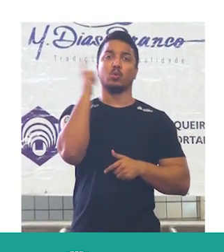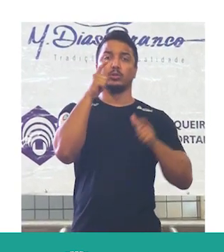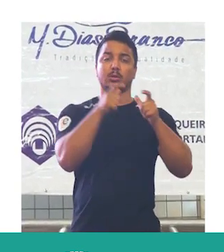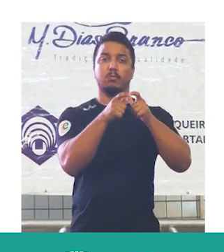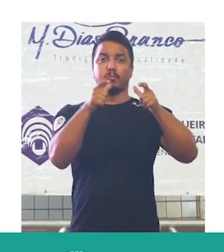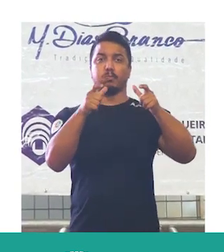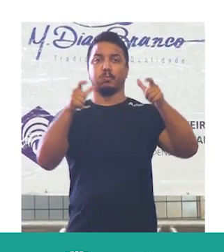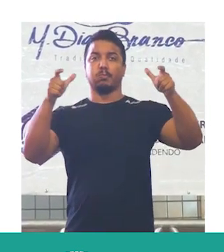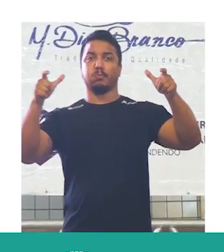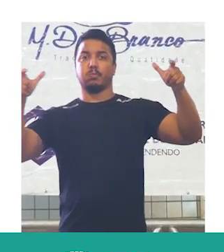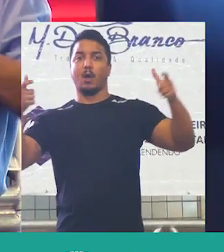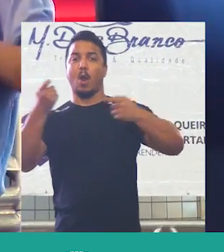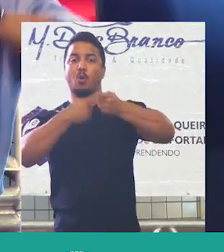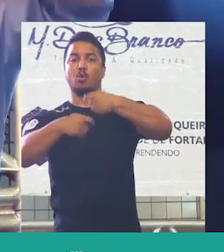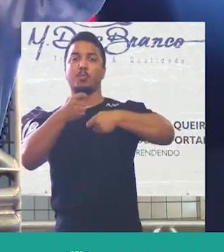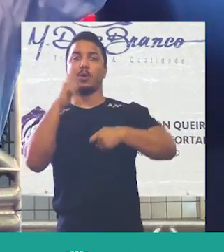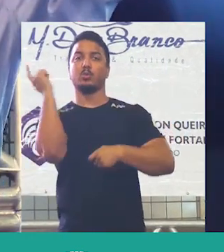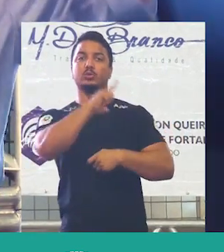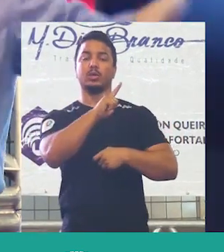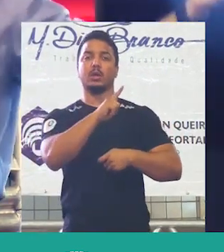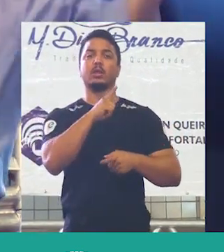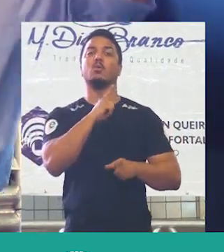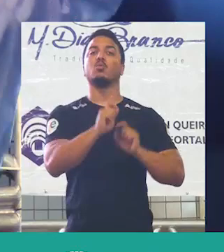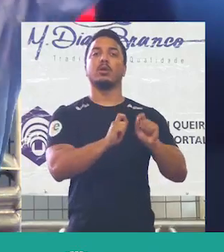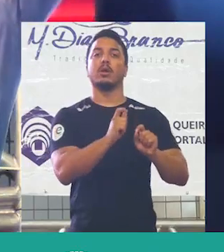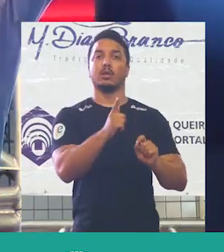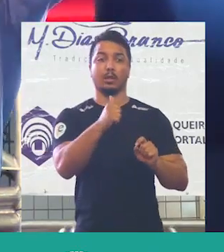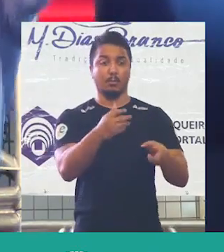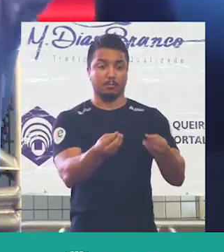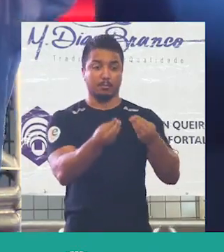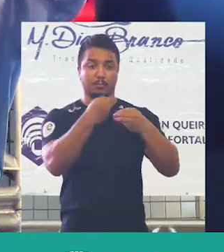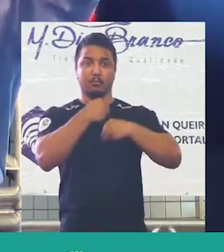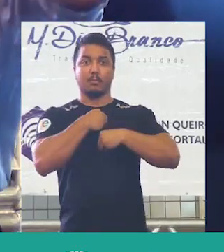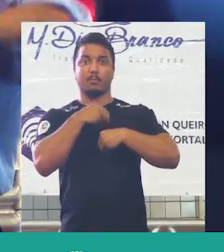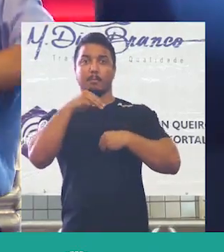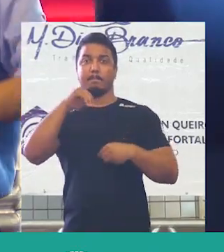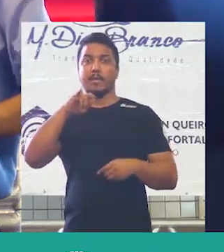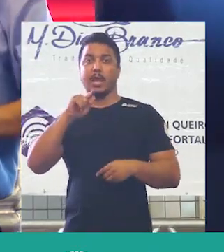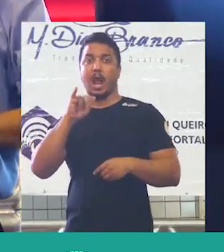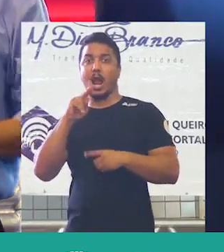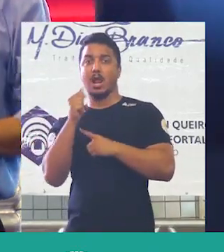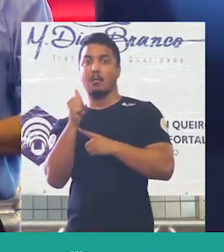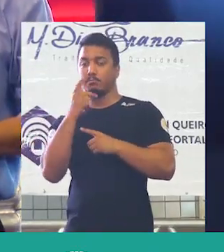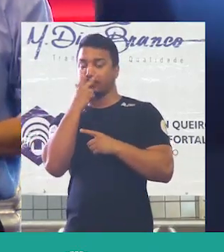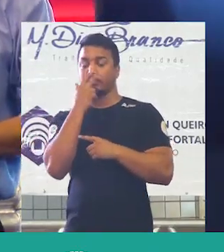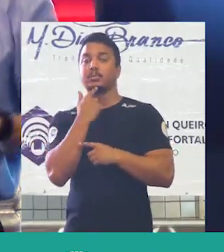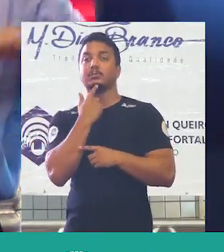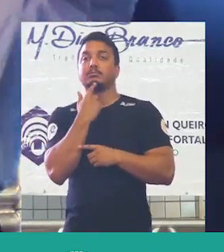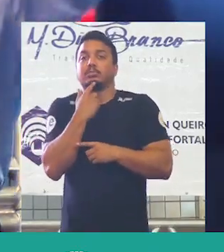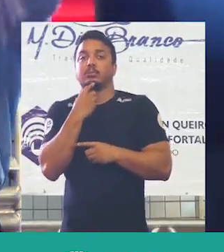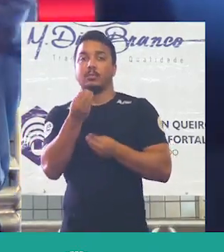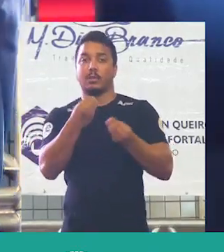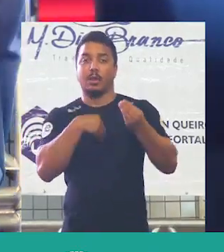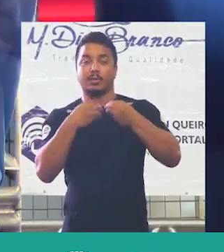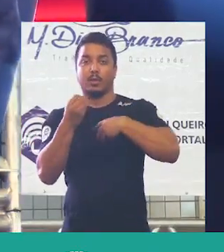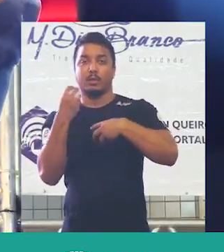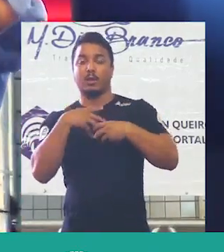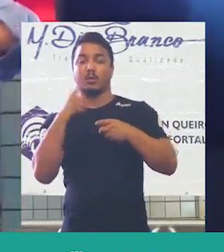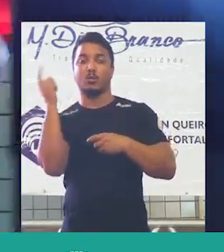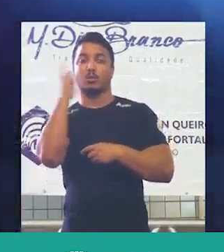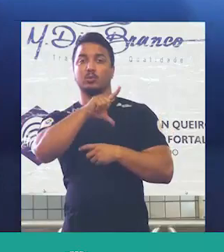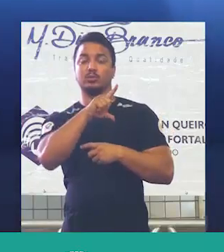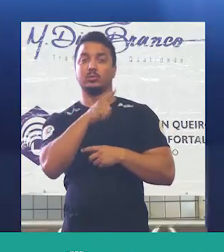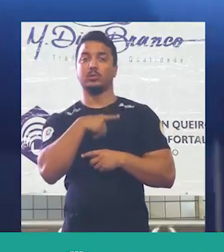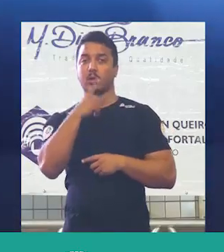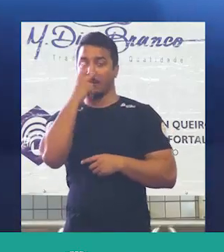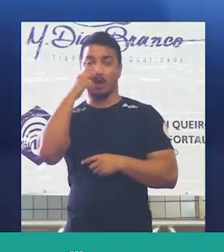ainda? Se o bolo crescer mais ainda, maior vai ser o lucro da burguesia. Maior vai ser